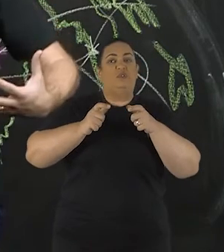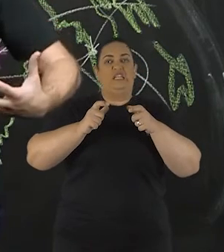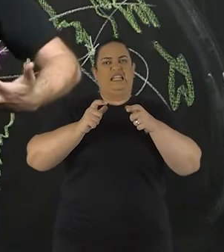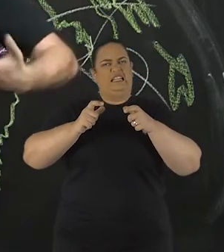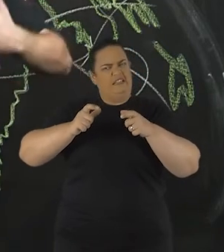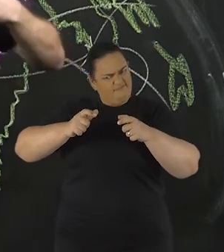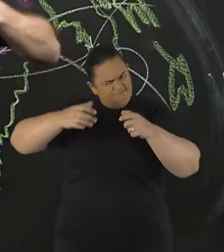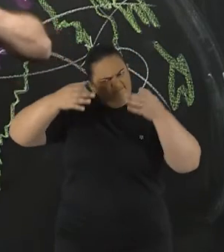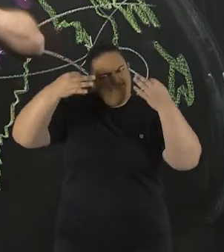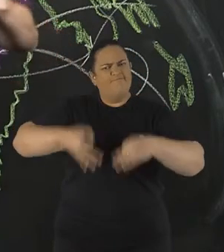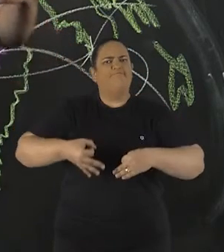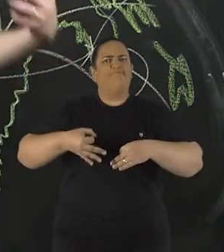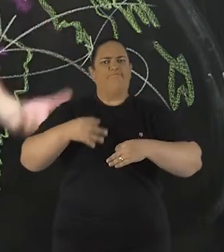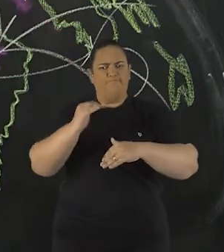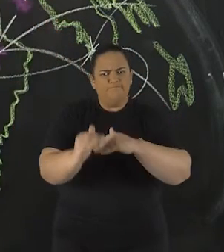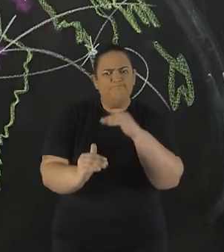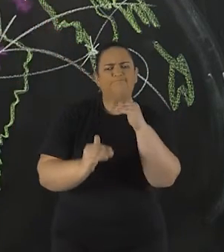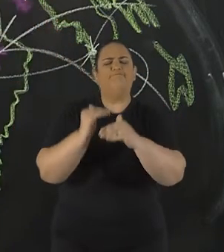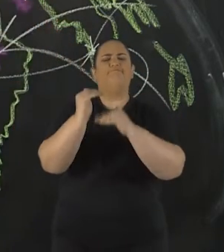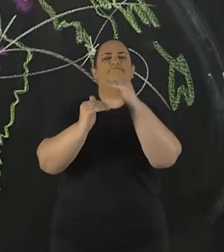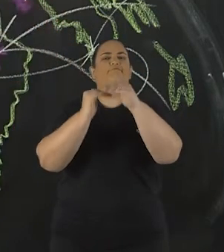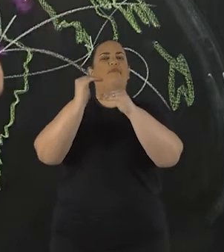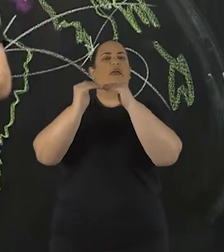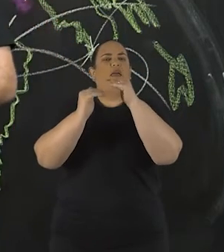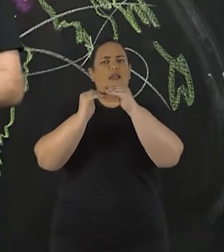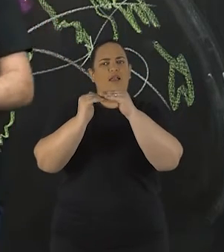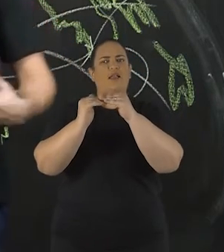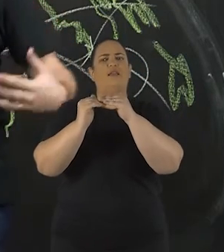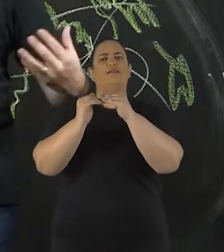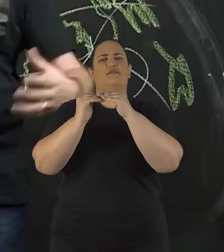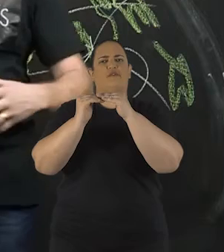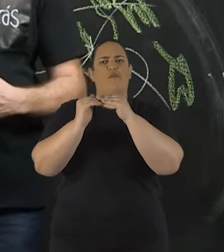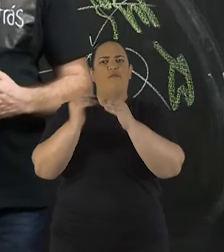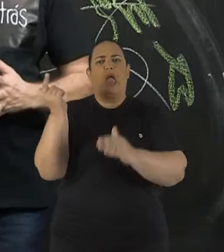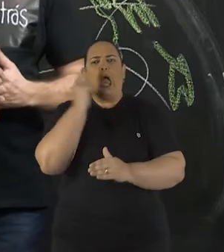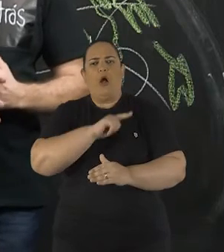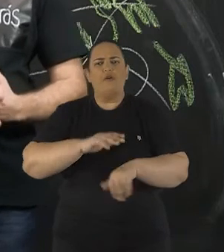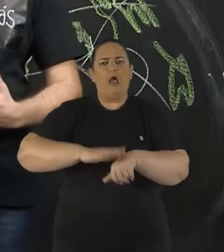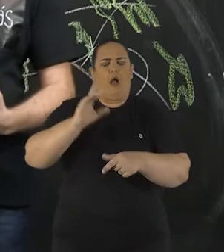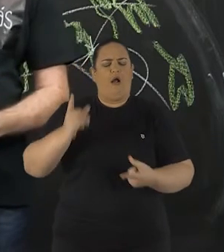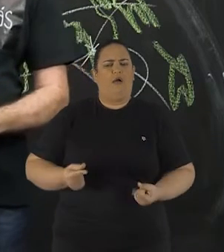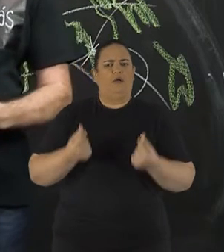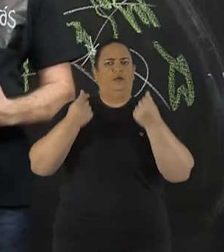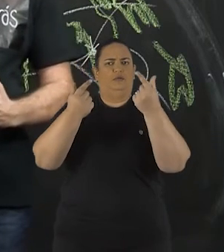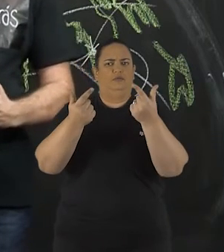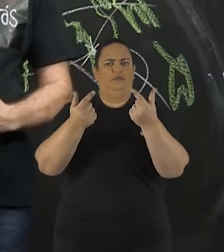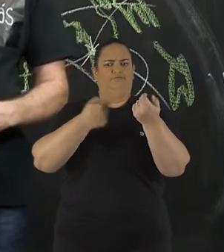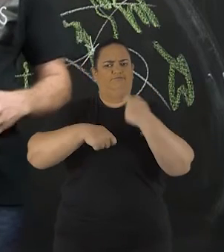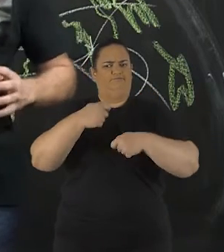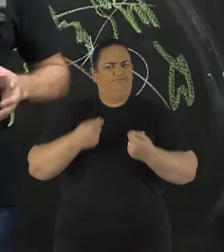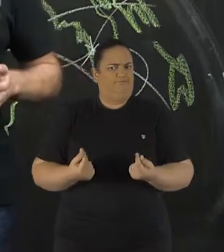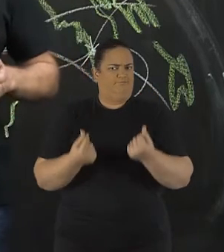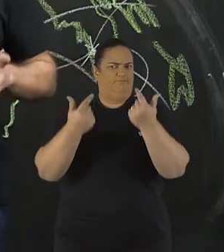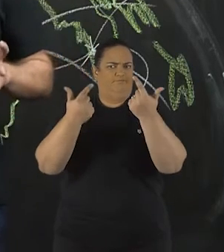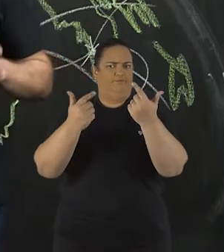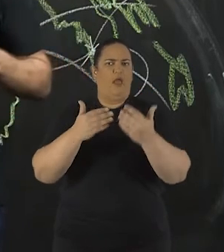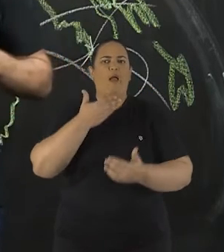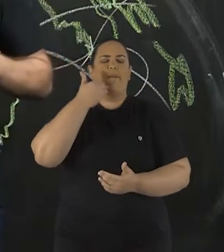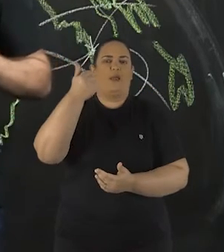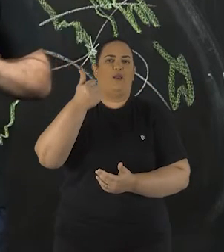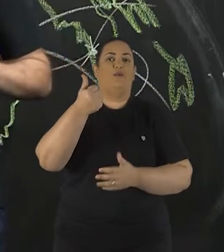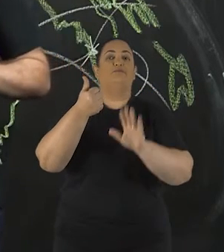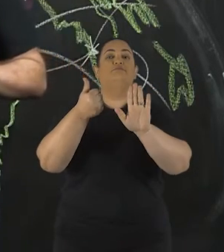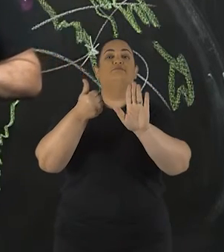de desenvolvimento, de fatores aí que possam gerar cada vez mais riqueza para o sistema econômico mundial. Assim, então,